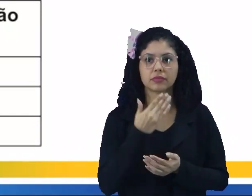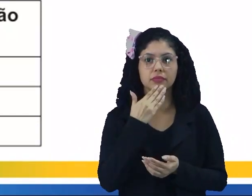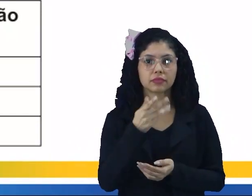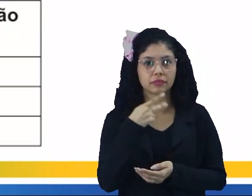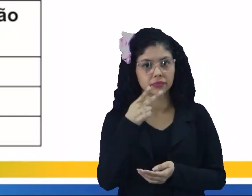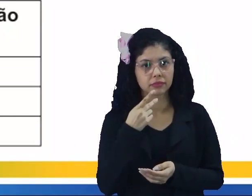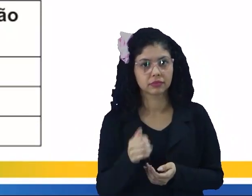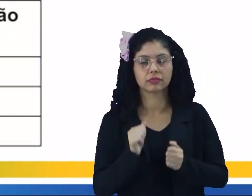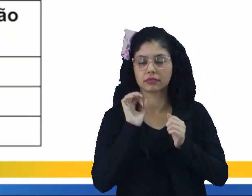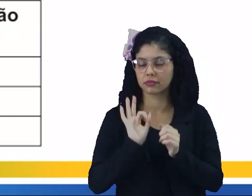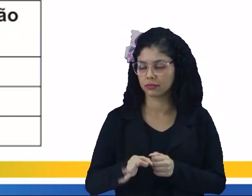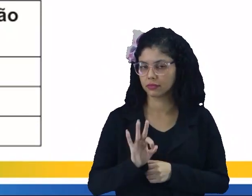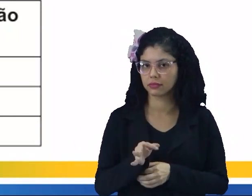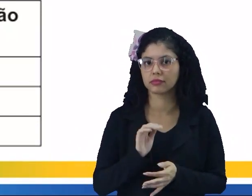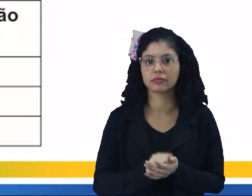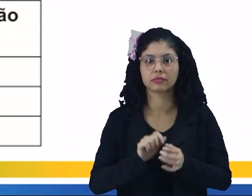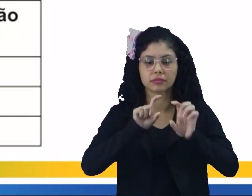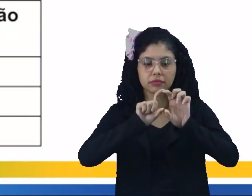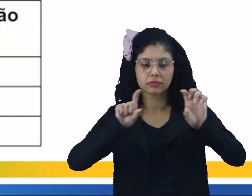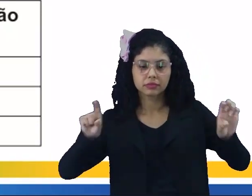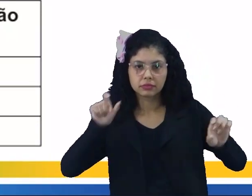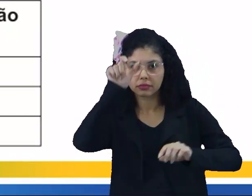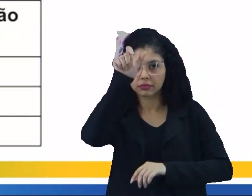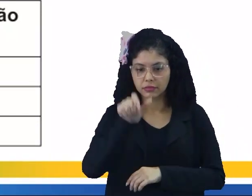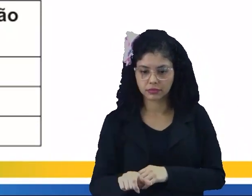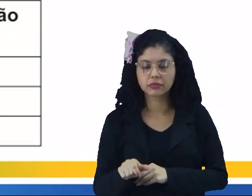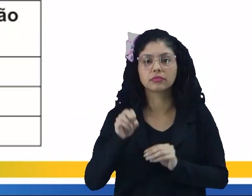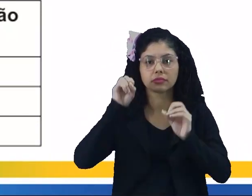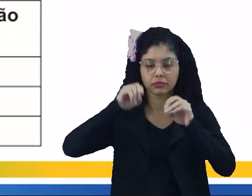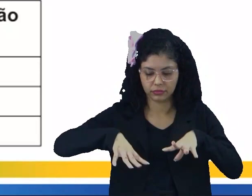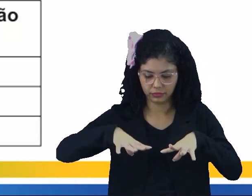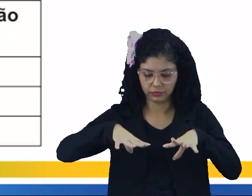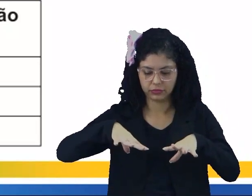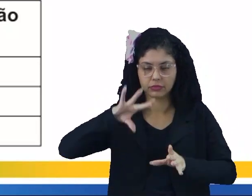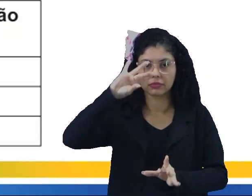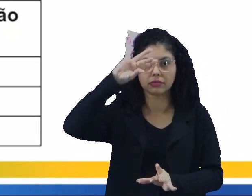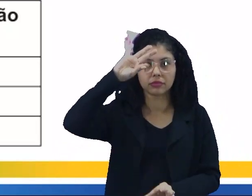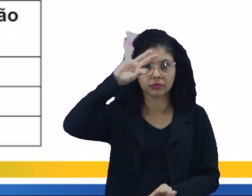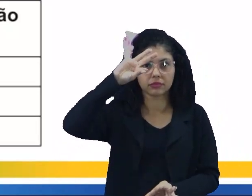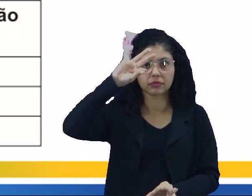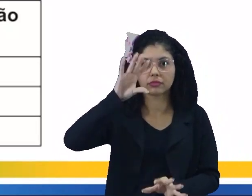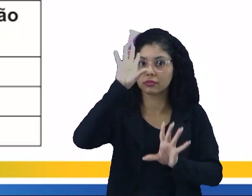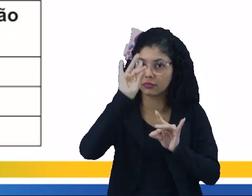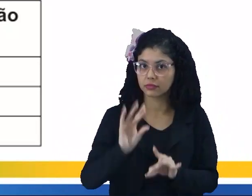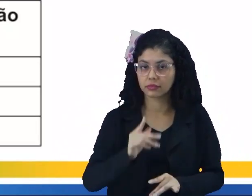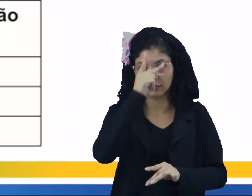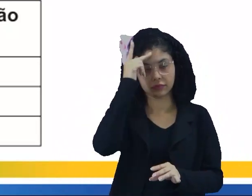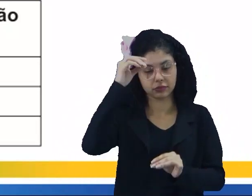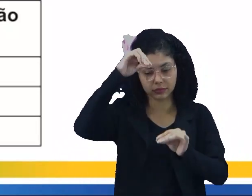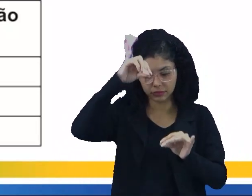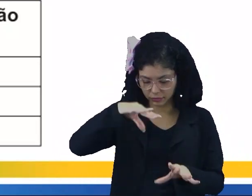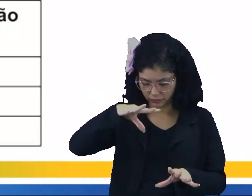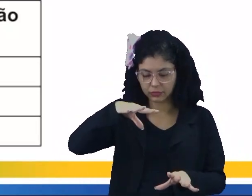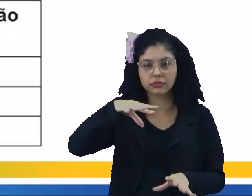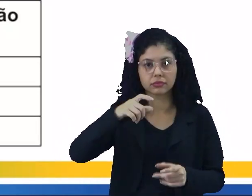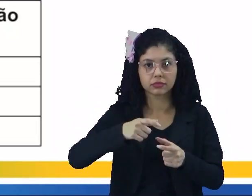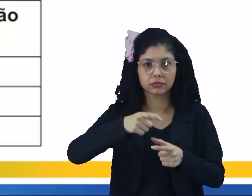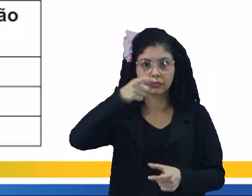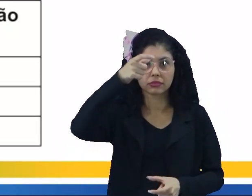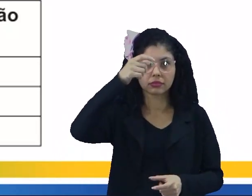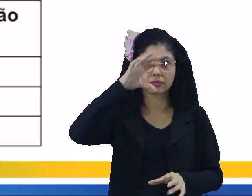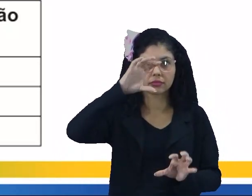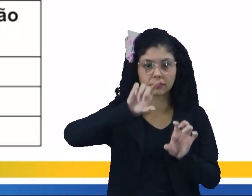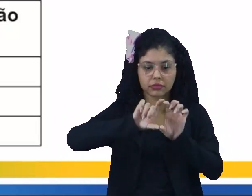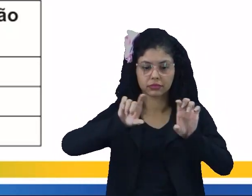foi dado aí da forma vertical, tenta soltar e faça uma anotação do tempo de reação de cada pessoa, né? Qual a distância que ele